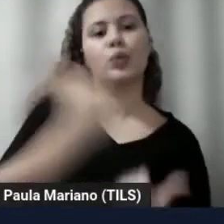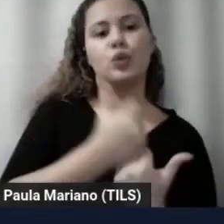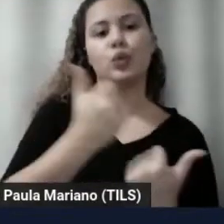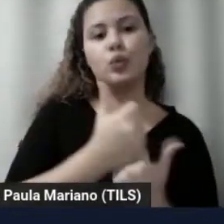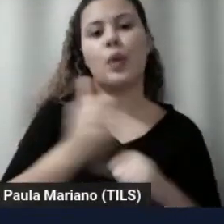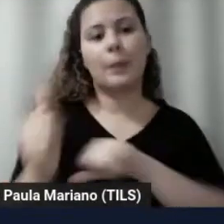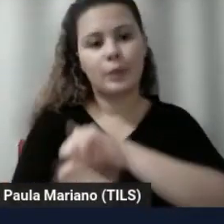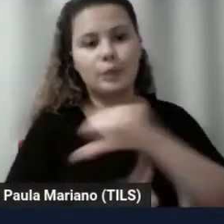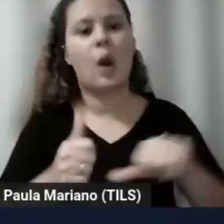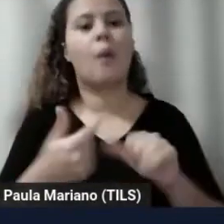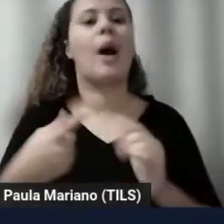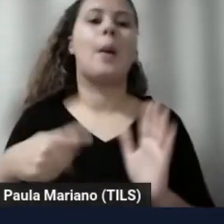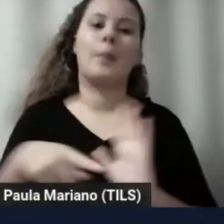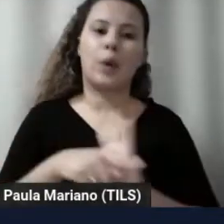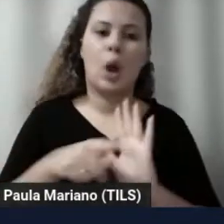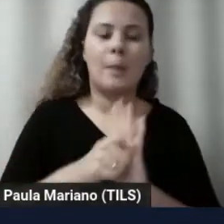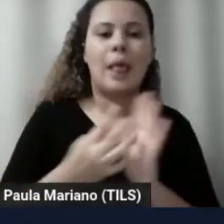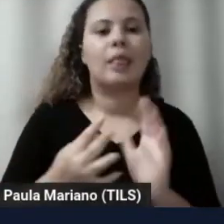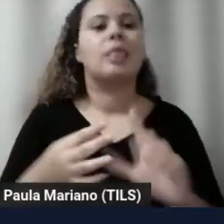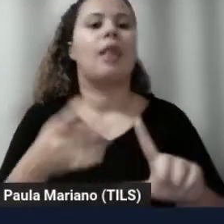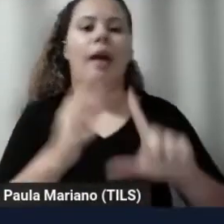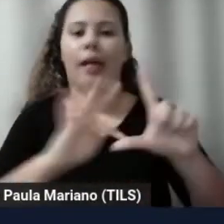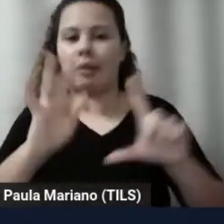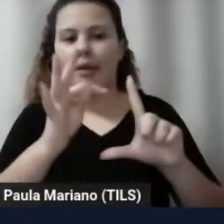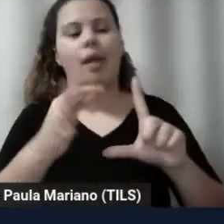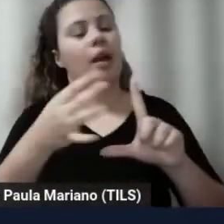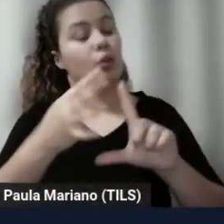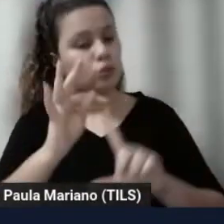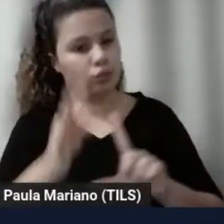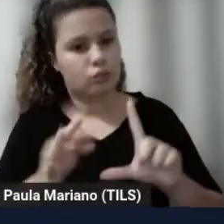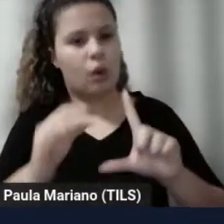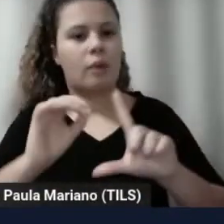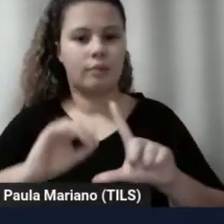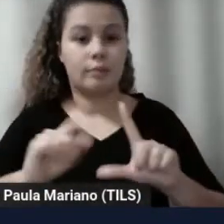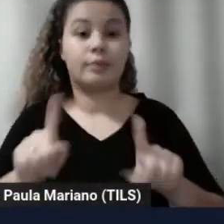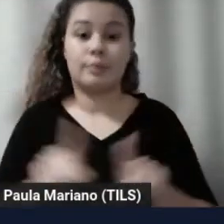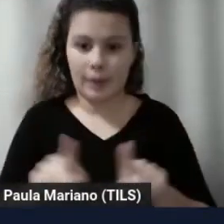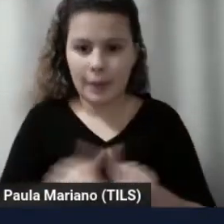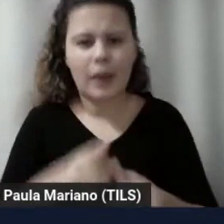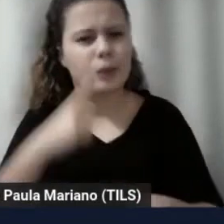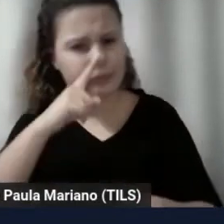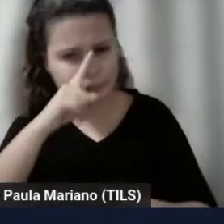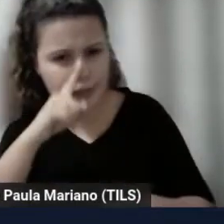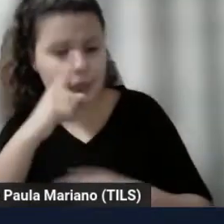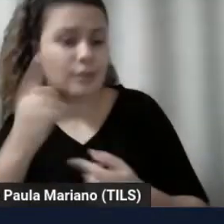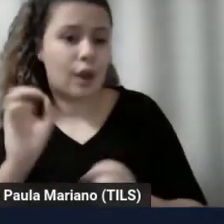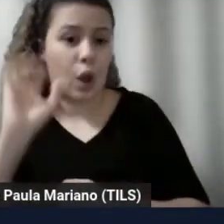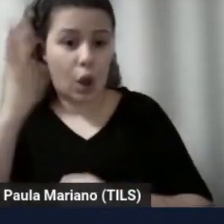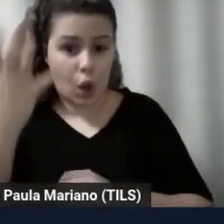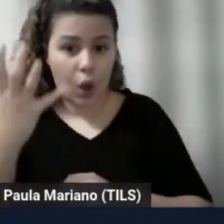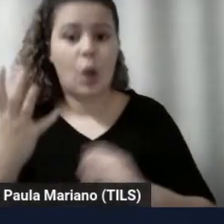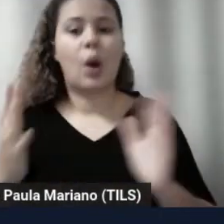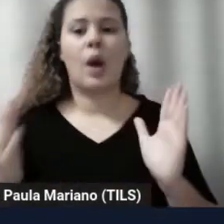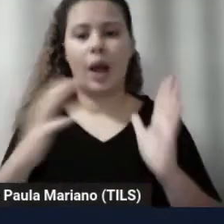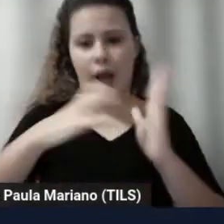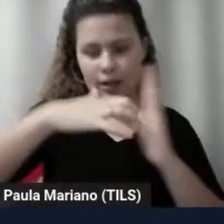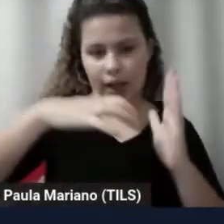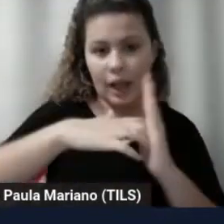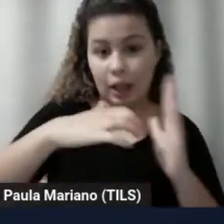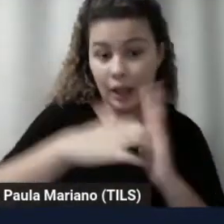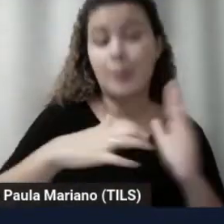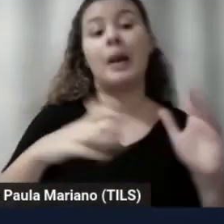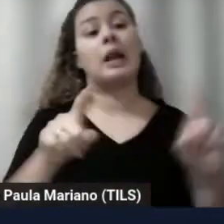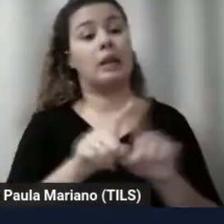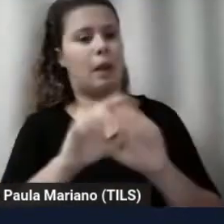reforma tributária na Câmara, com riscos para os entes federados, para a Seguridade